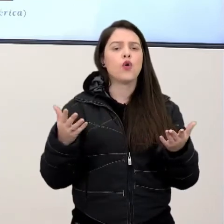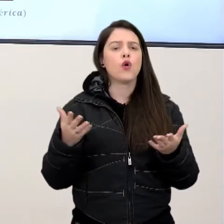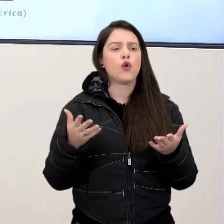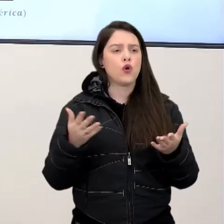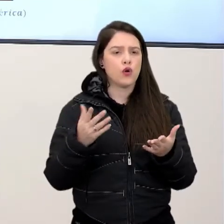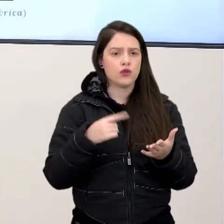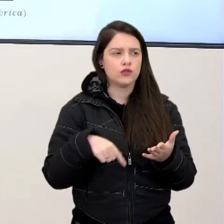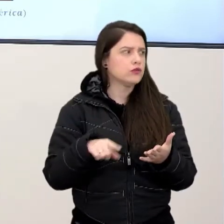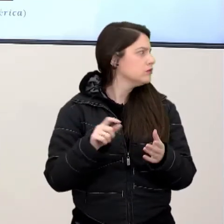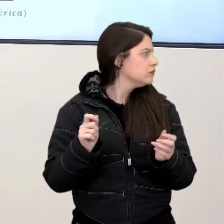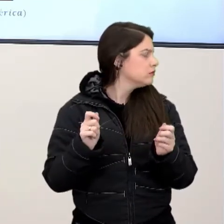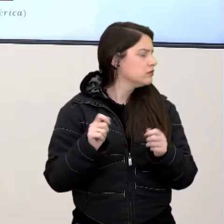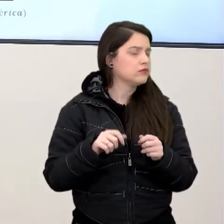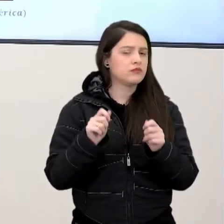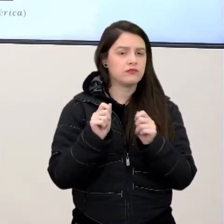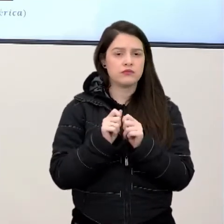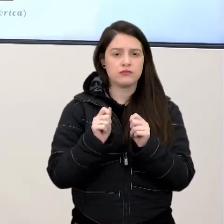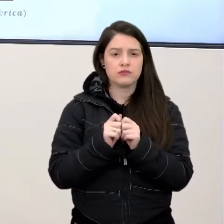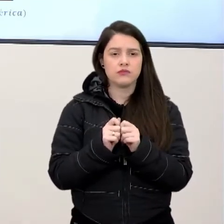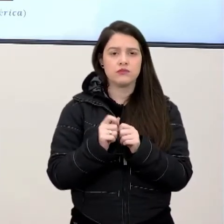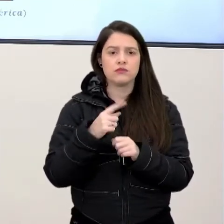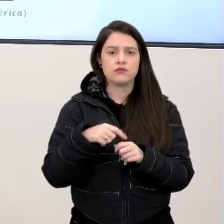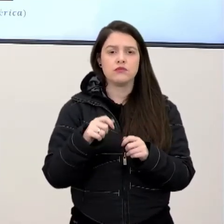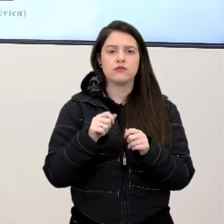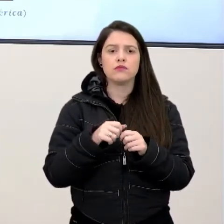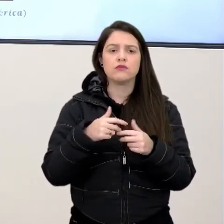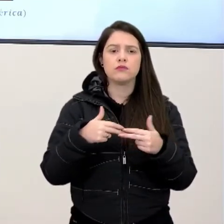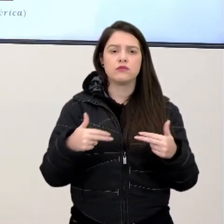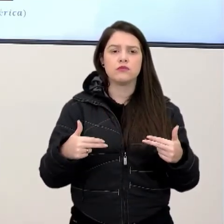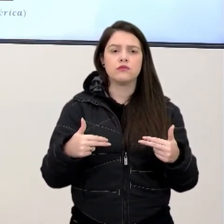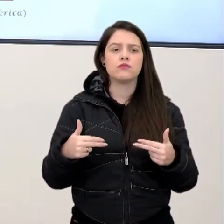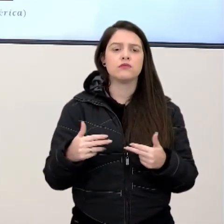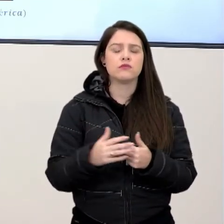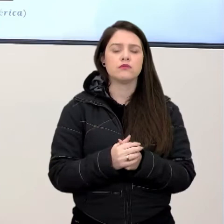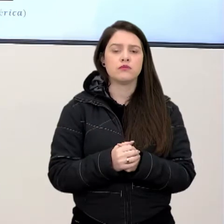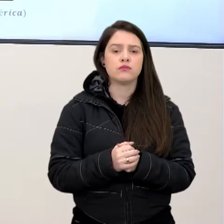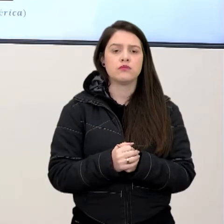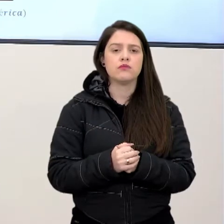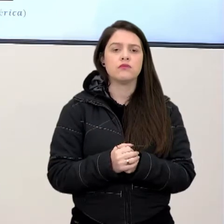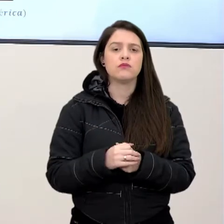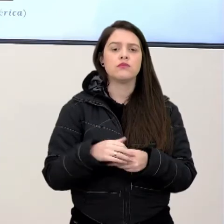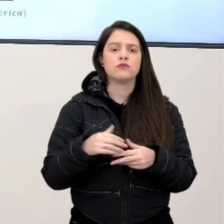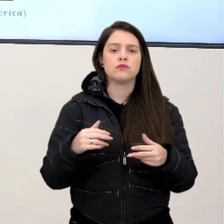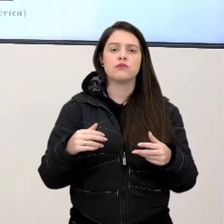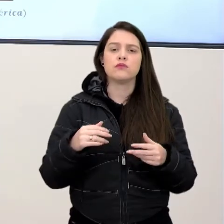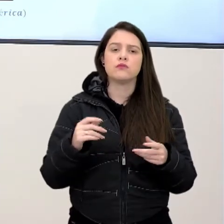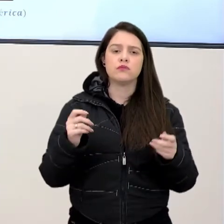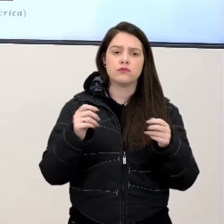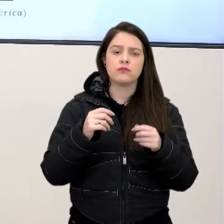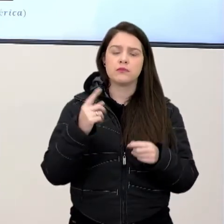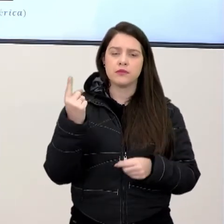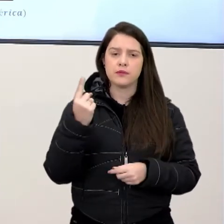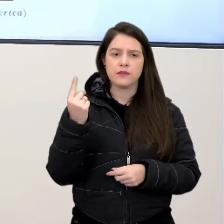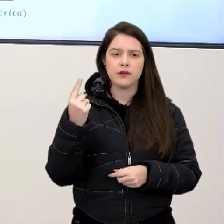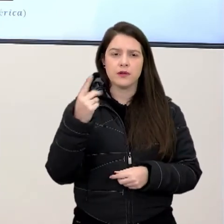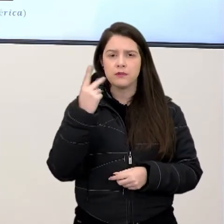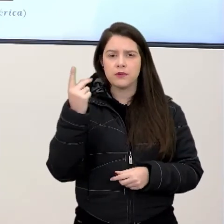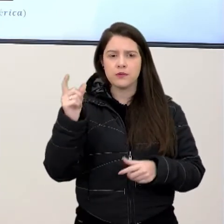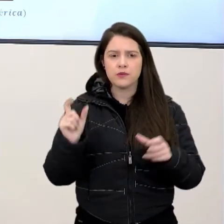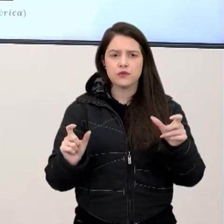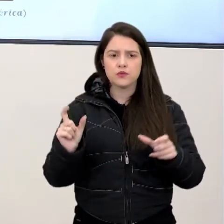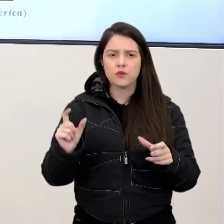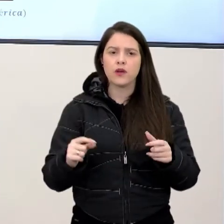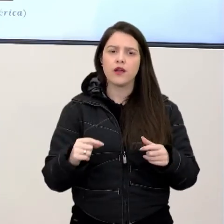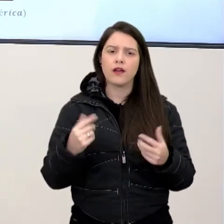da referência que eu dei para você, já li alguma coisa sobre isso, foi lá em meados dos anos 80, se busca, né, a primeira pessoa, o primeiro caso registrado,